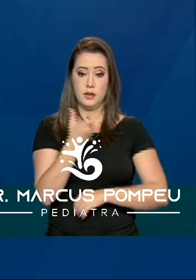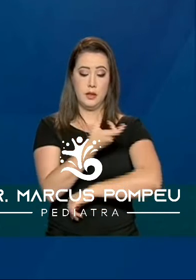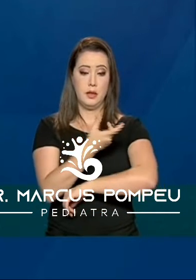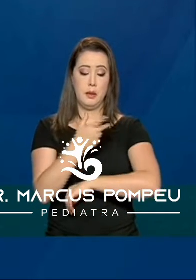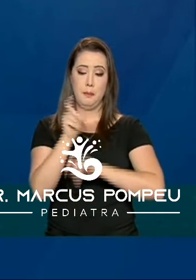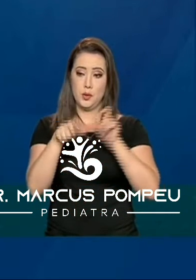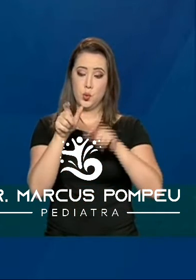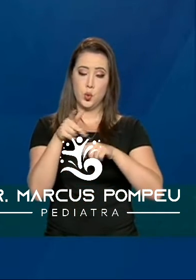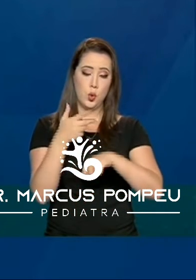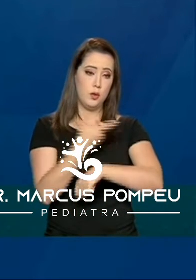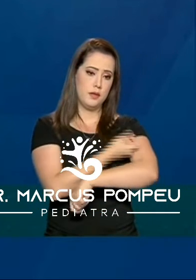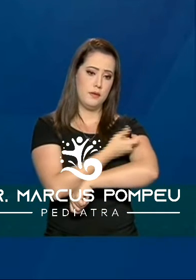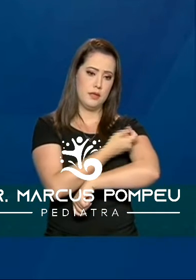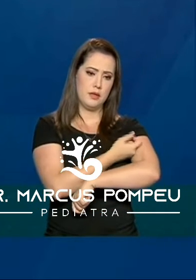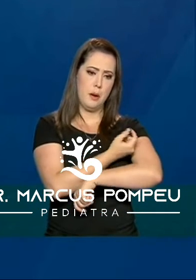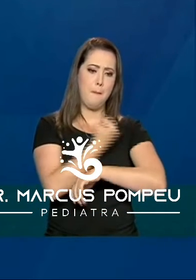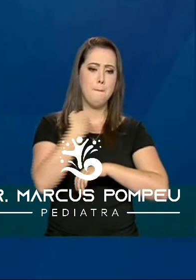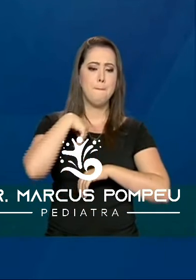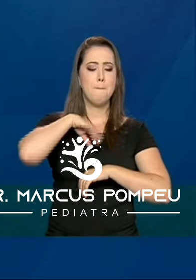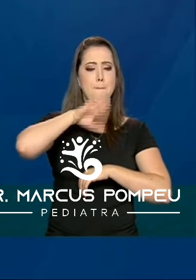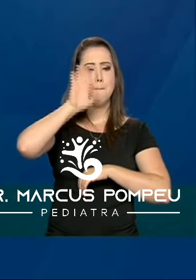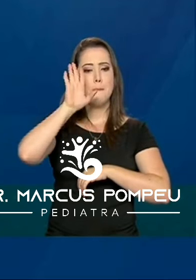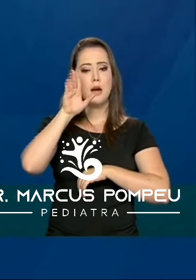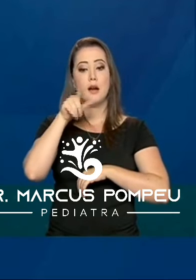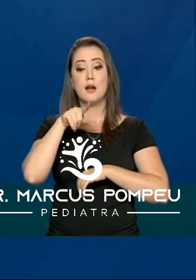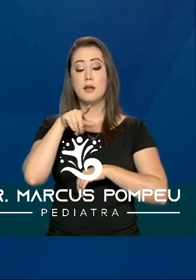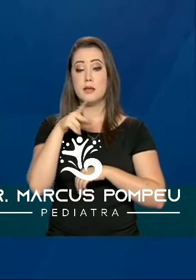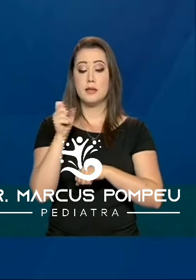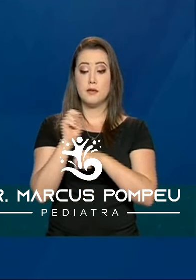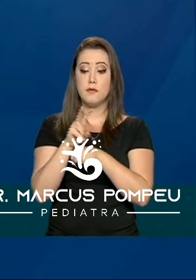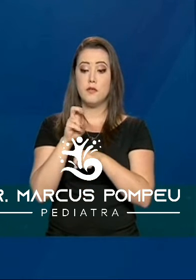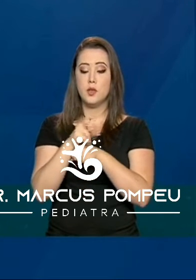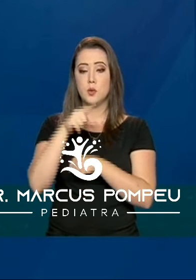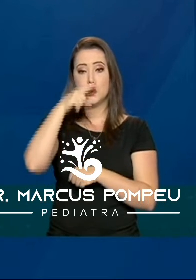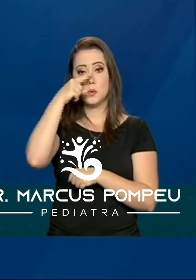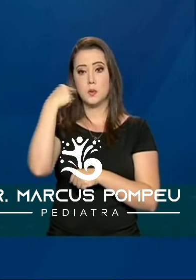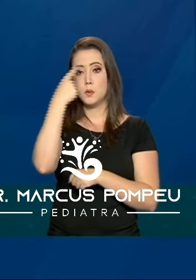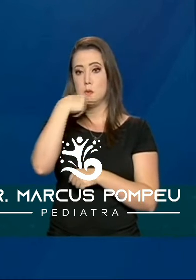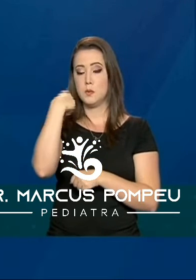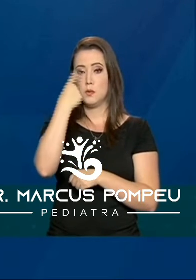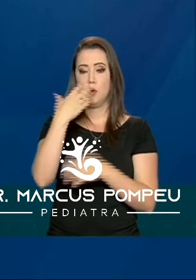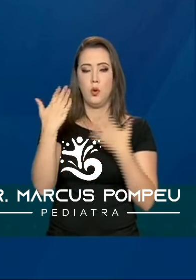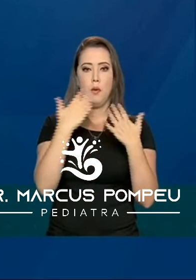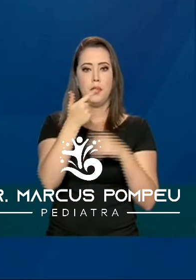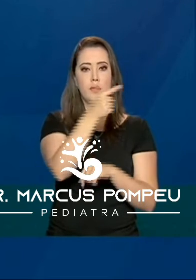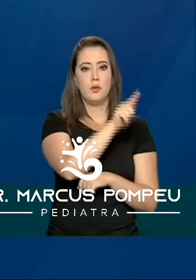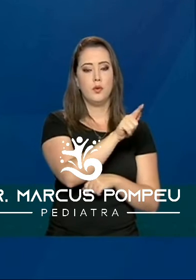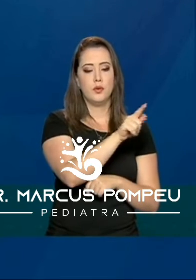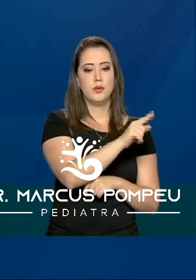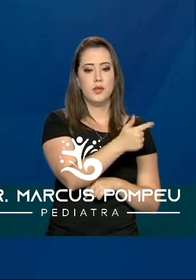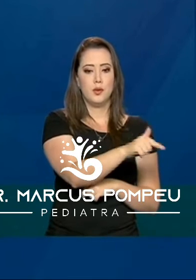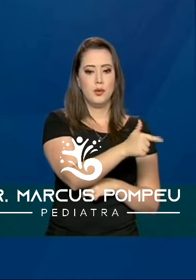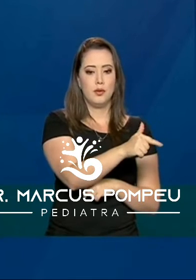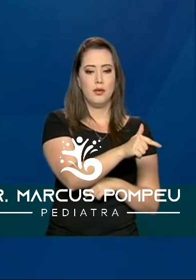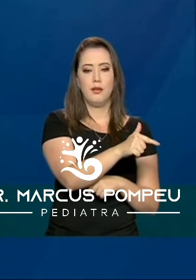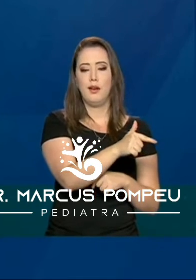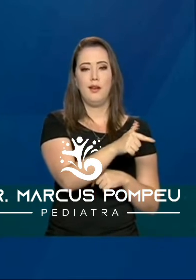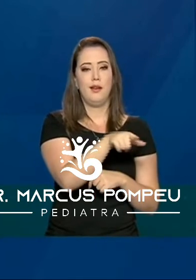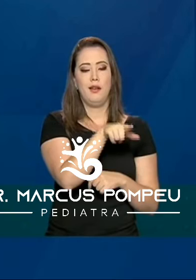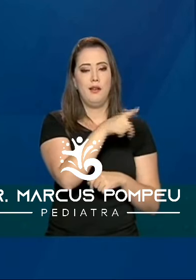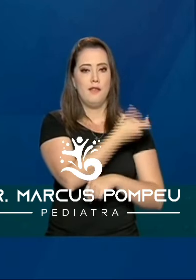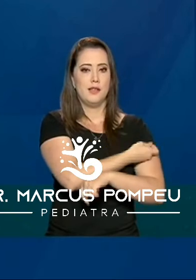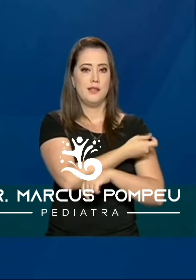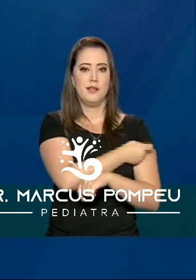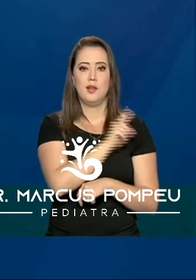vacinados, totalmente vacinados, carregam mais nas vias aéreas superiores o vírus do que os não vacinados. Não é o hospital